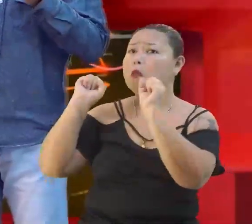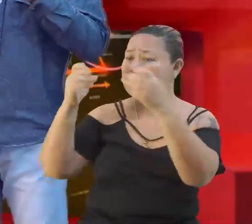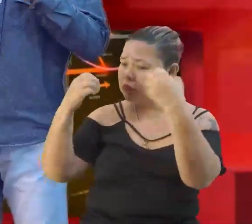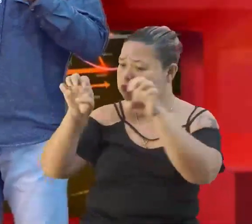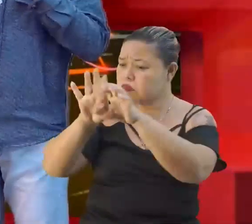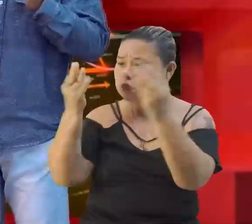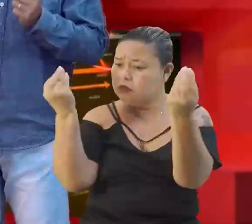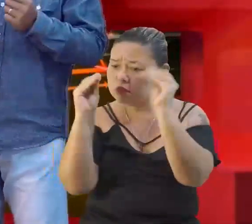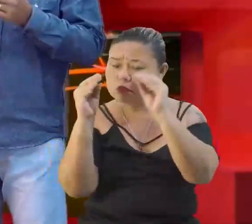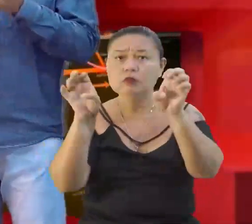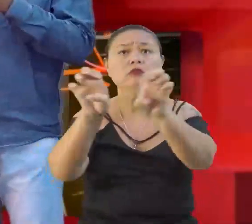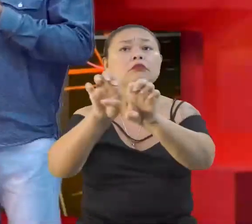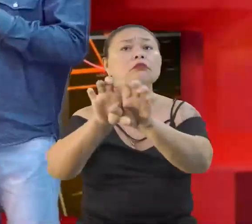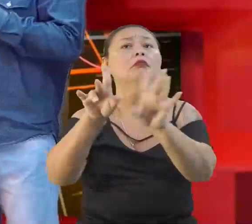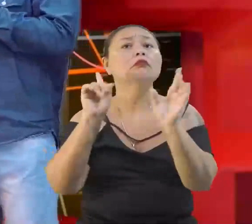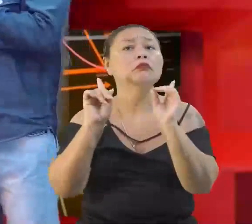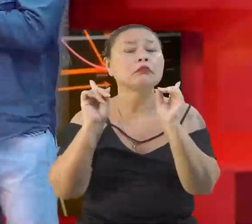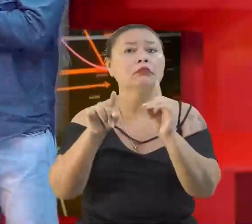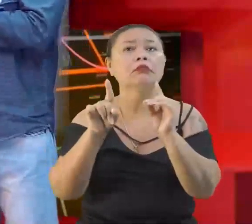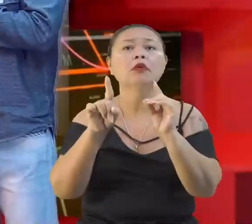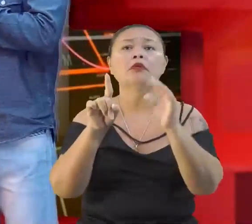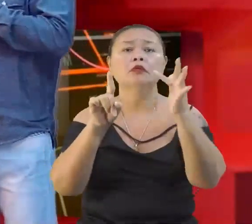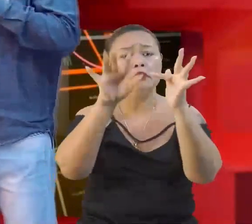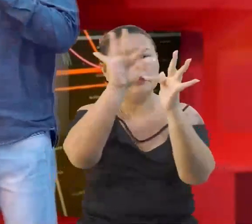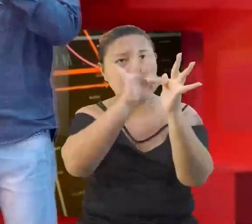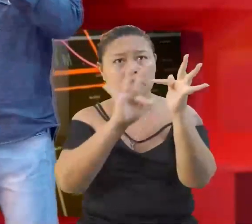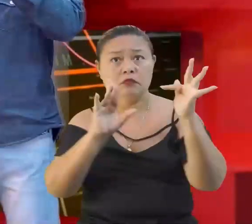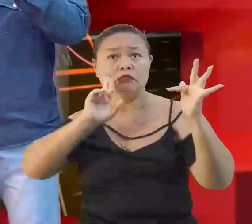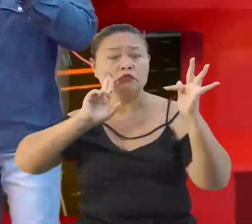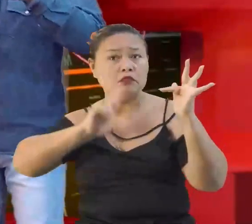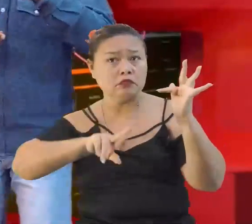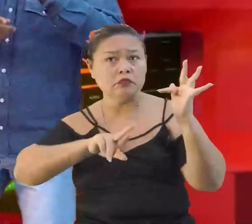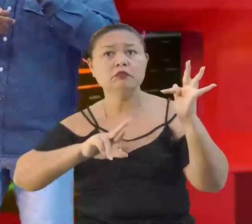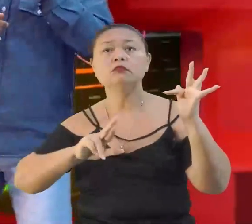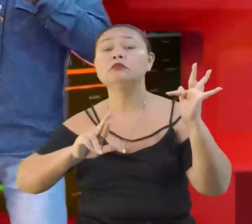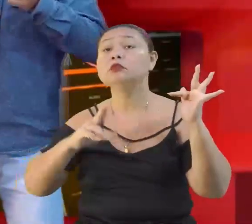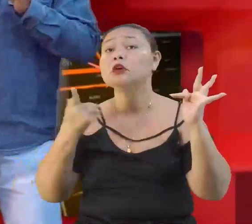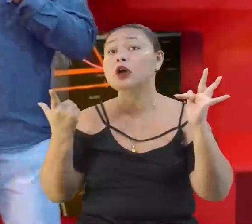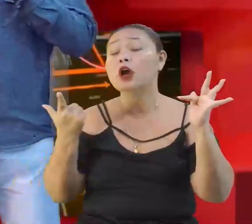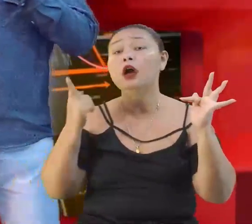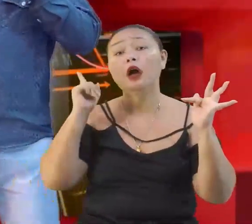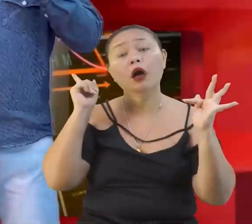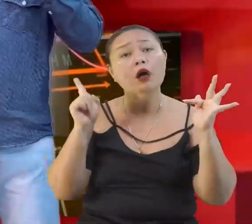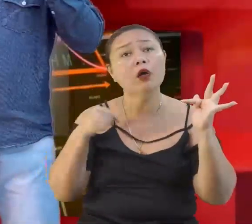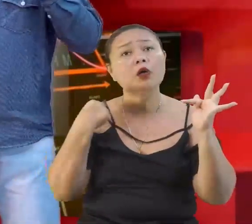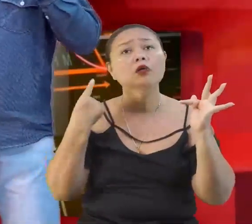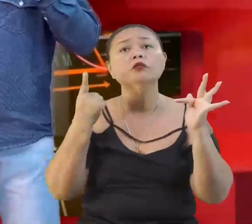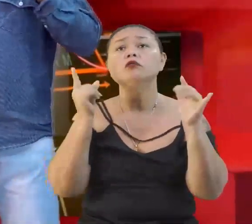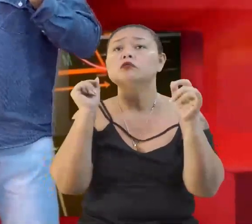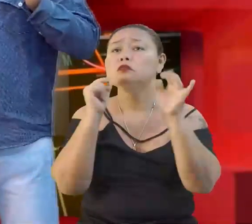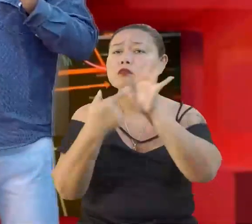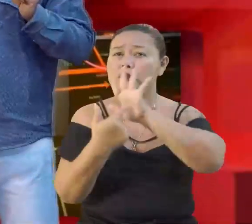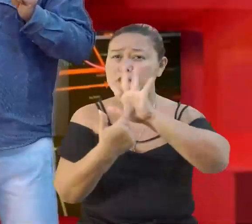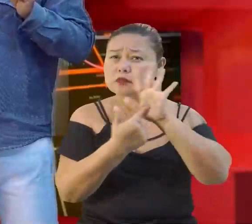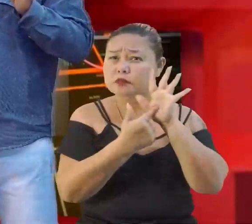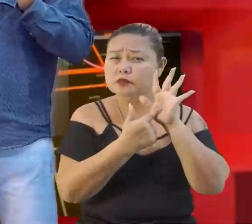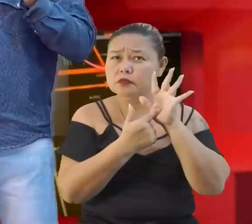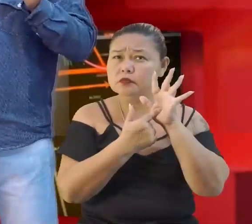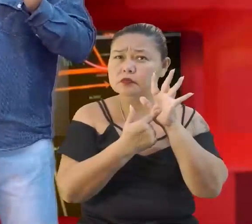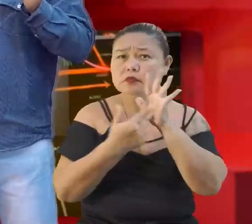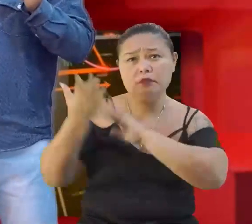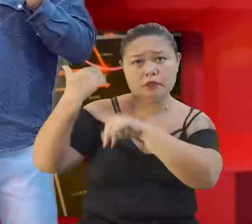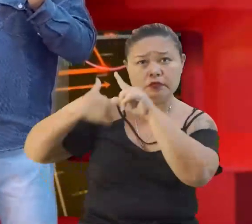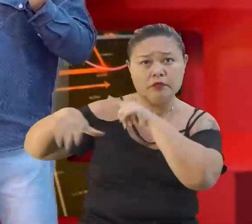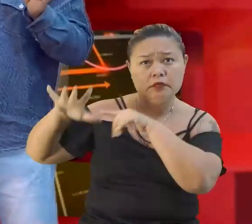e vocês podem ter certeza que o gráfico resultante daqui ia ser aquele gráfico que nós mostramos lá atrás,